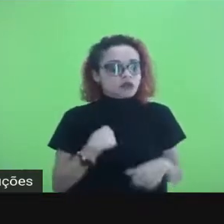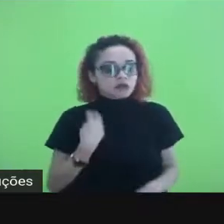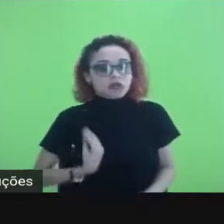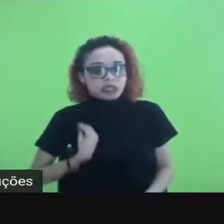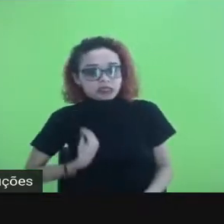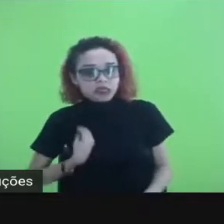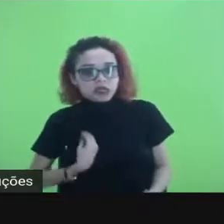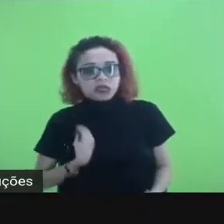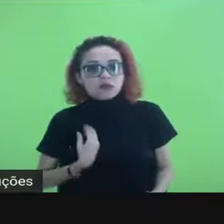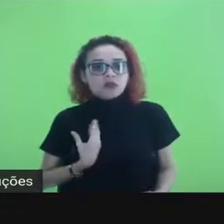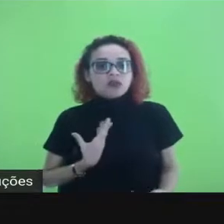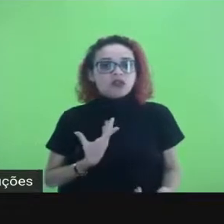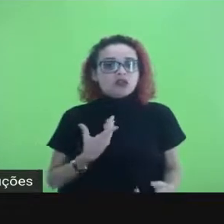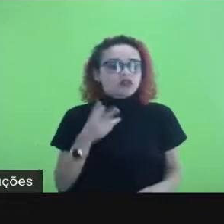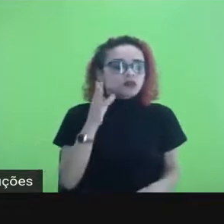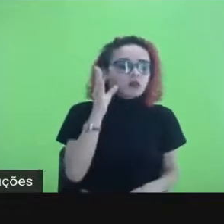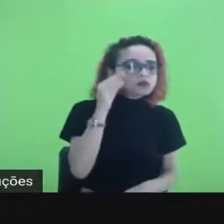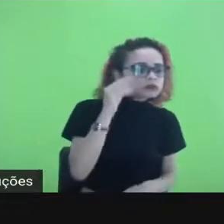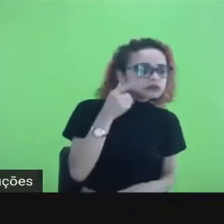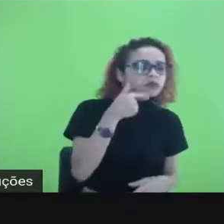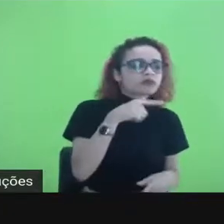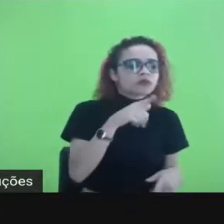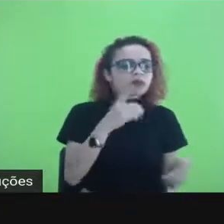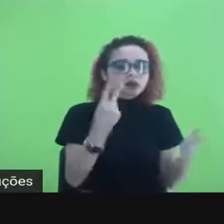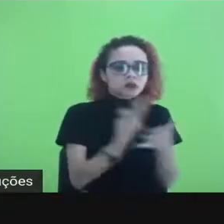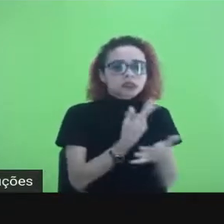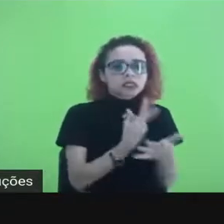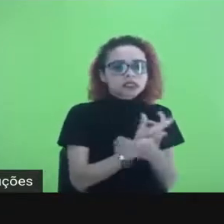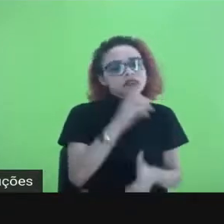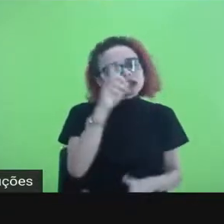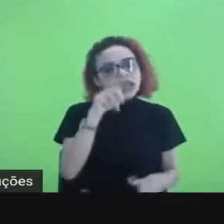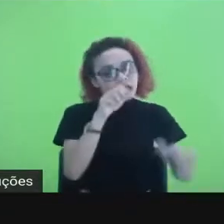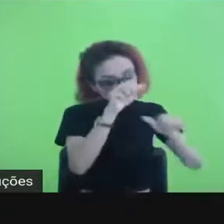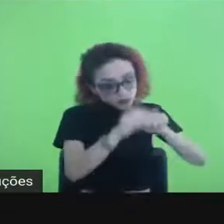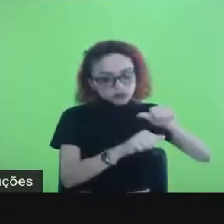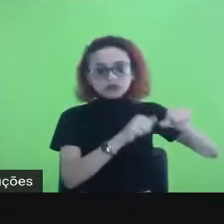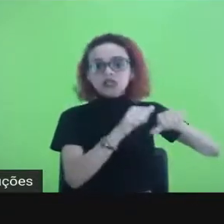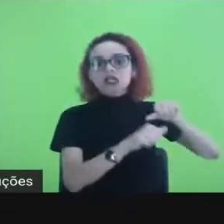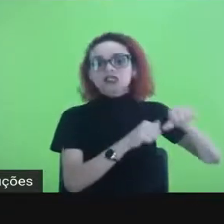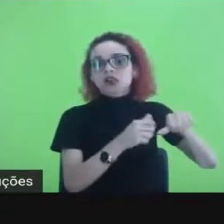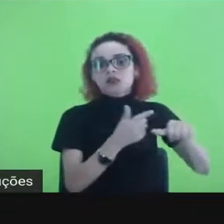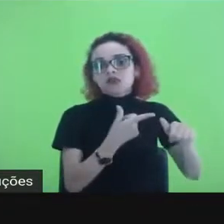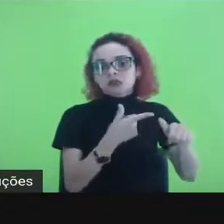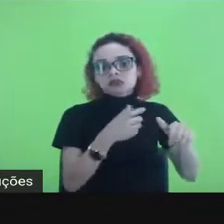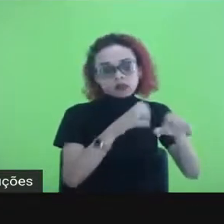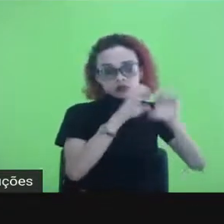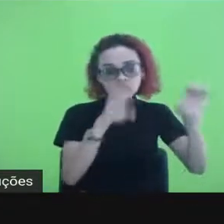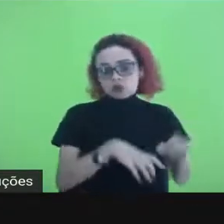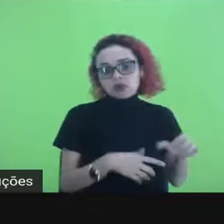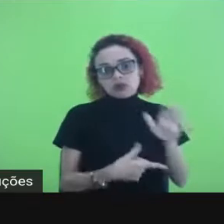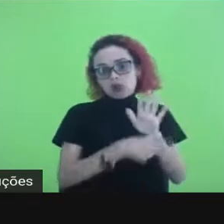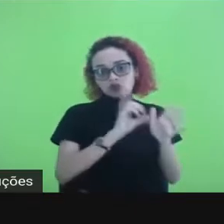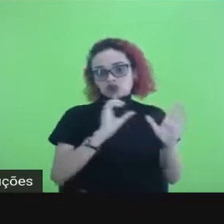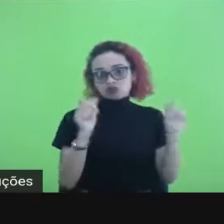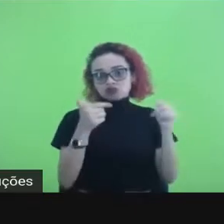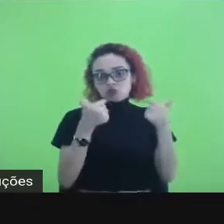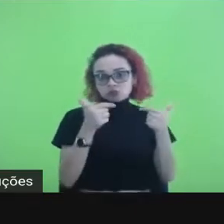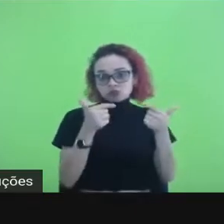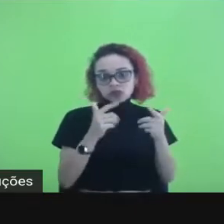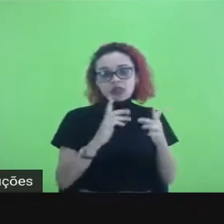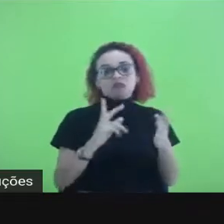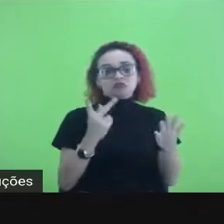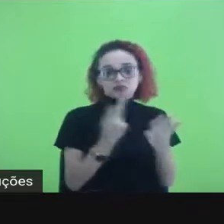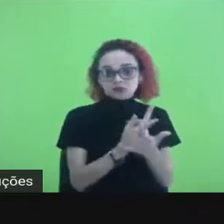eu observei acontecer, que foram essas modificações na estrutura urbana, mas também um olhar